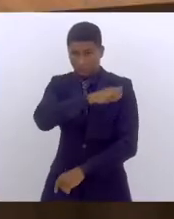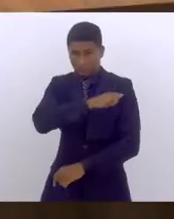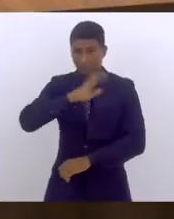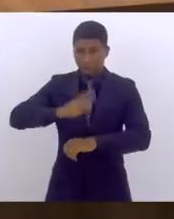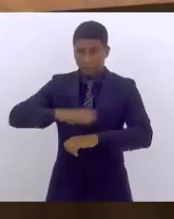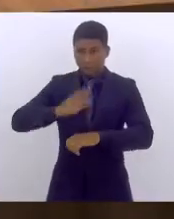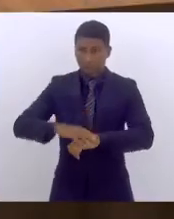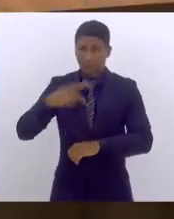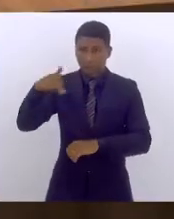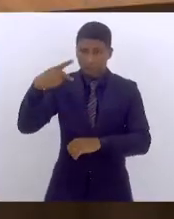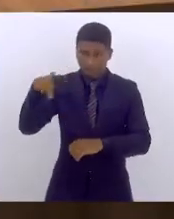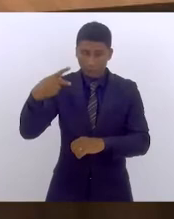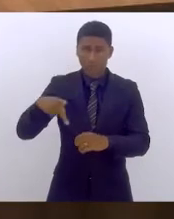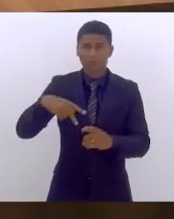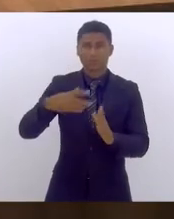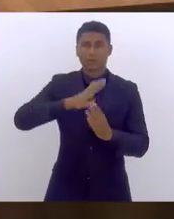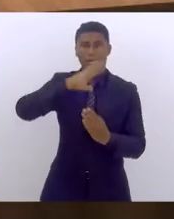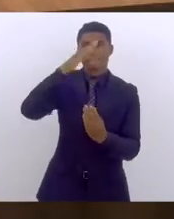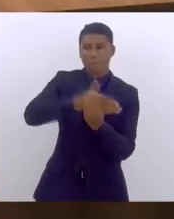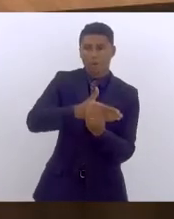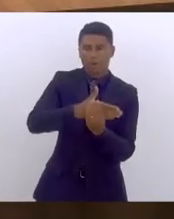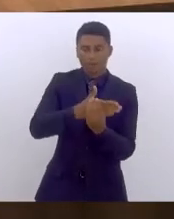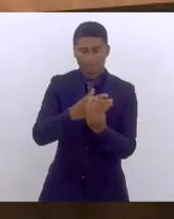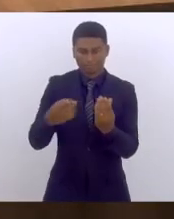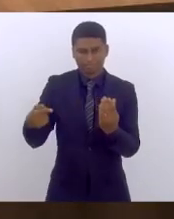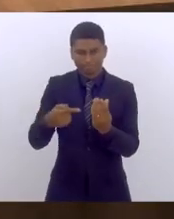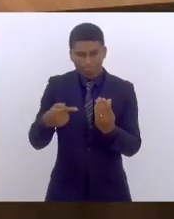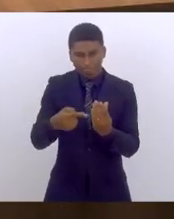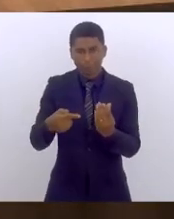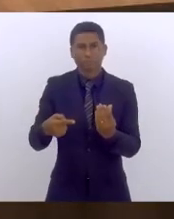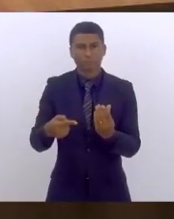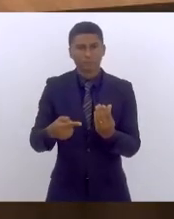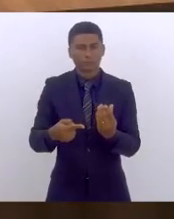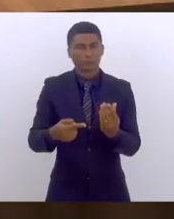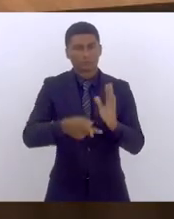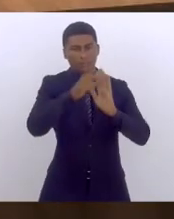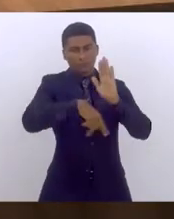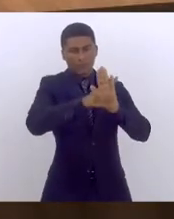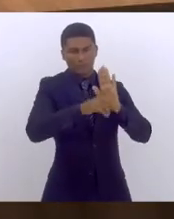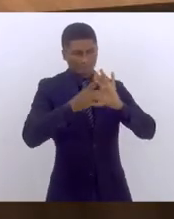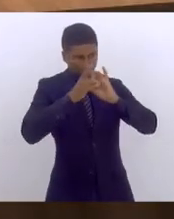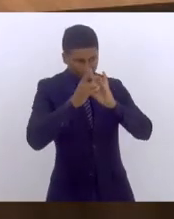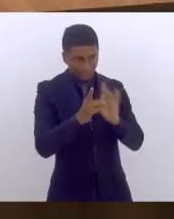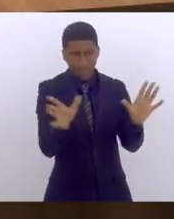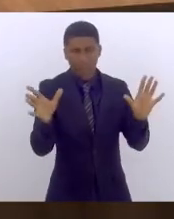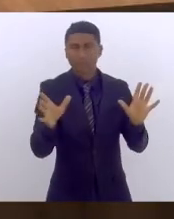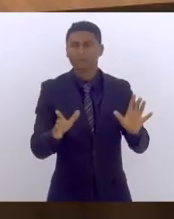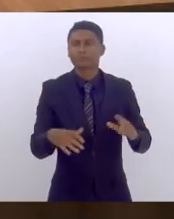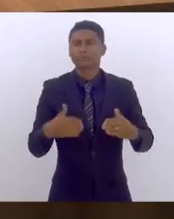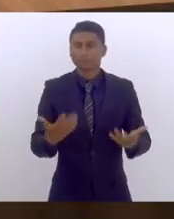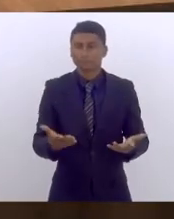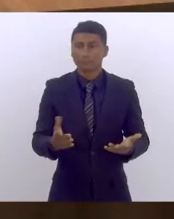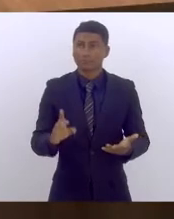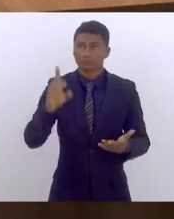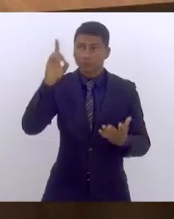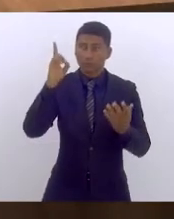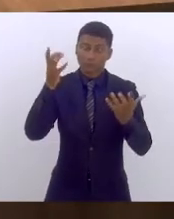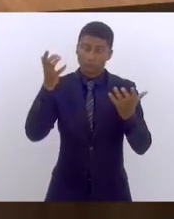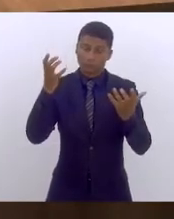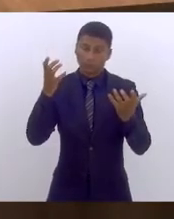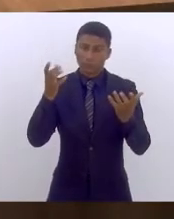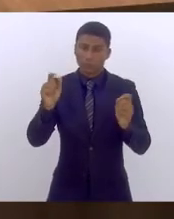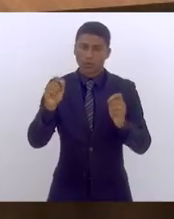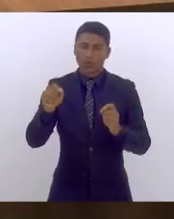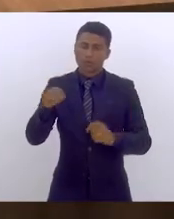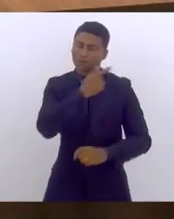o processo em cima desse projeto autorizativo e que, se Deus quiser, será sancionado pelo governo